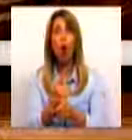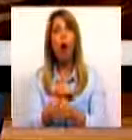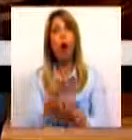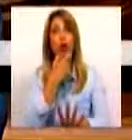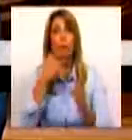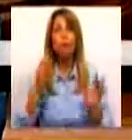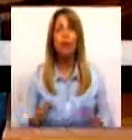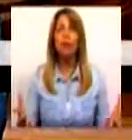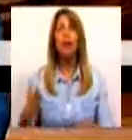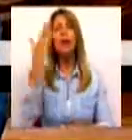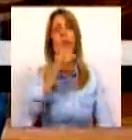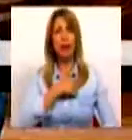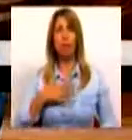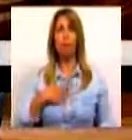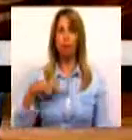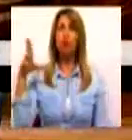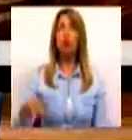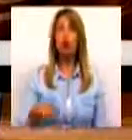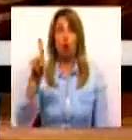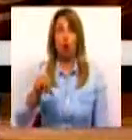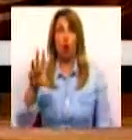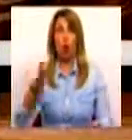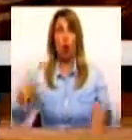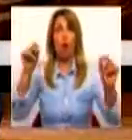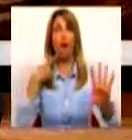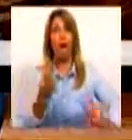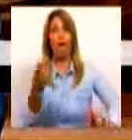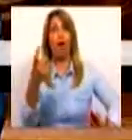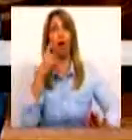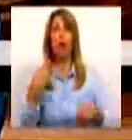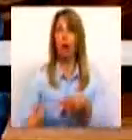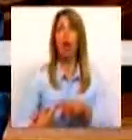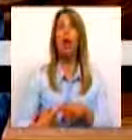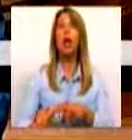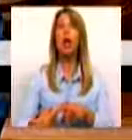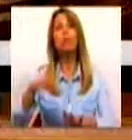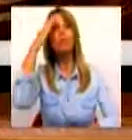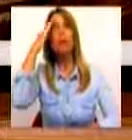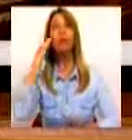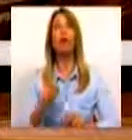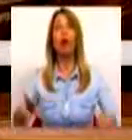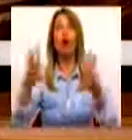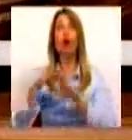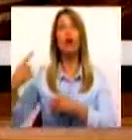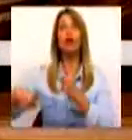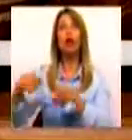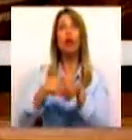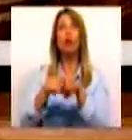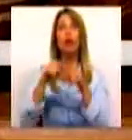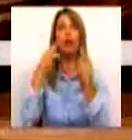portuguesas nunca faltou motivação, capacidade foi o que a nova geração de políticas públicas lhes